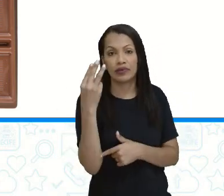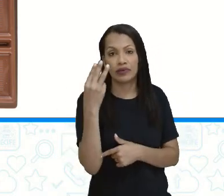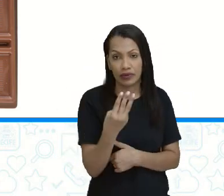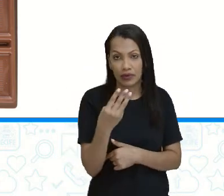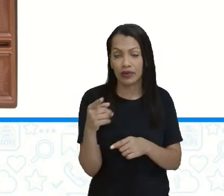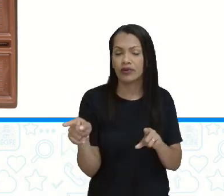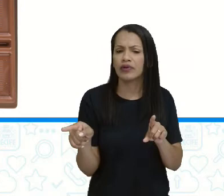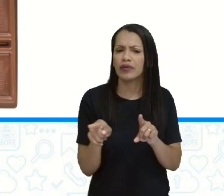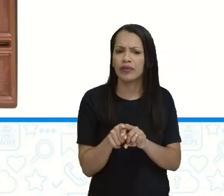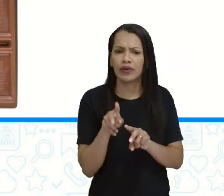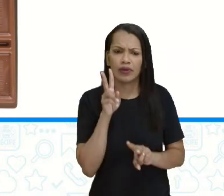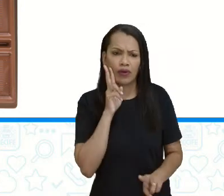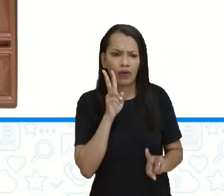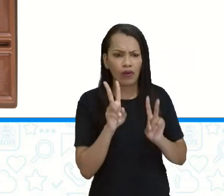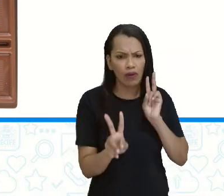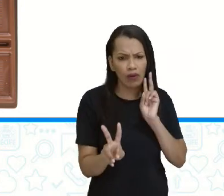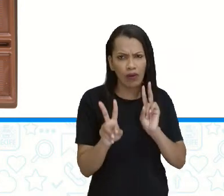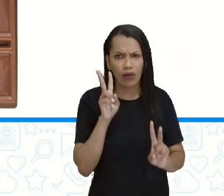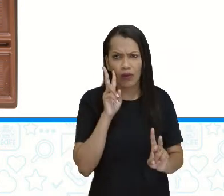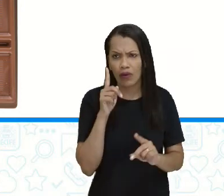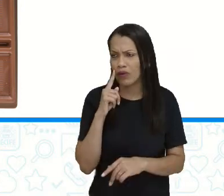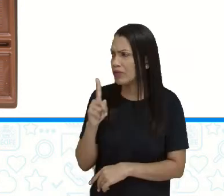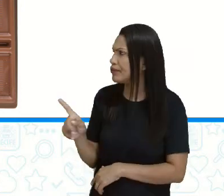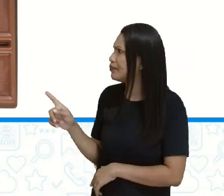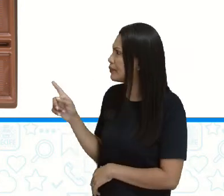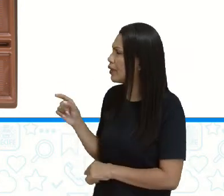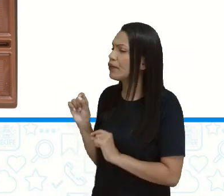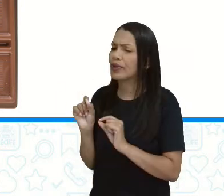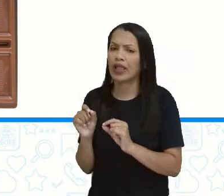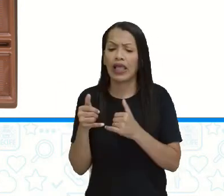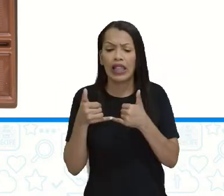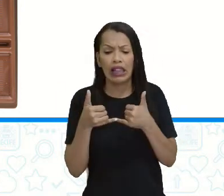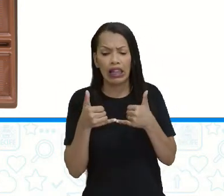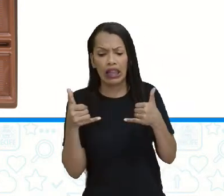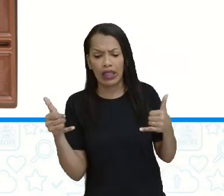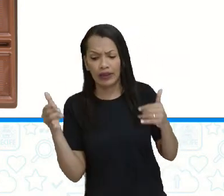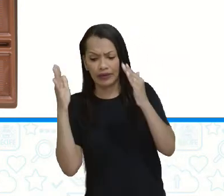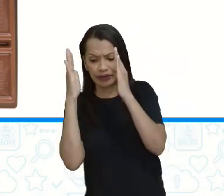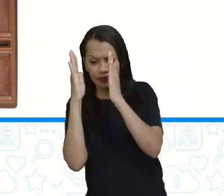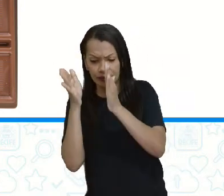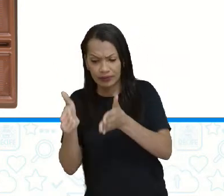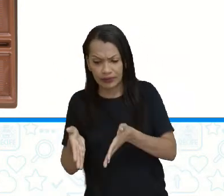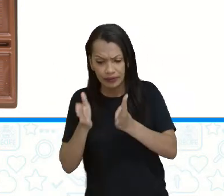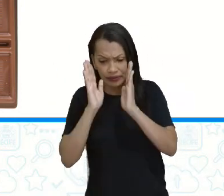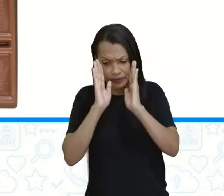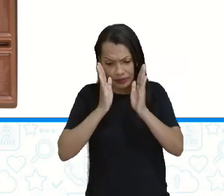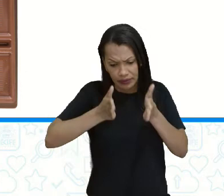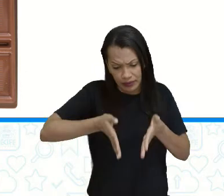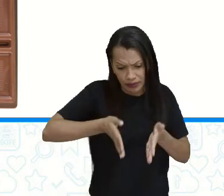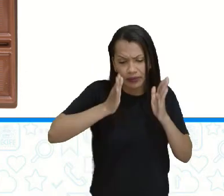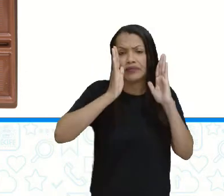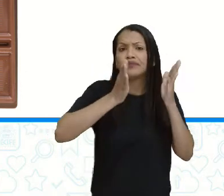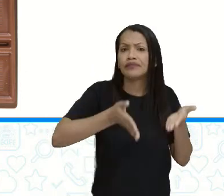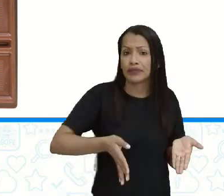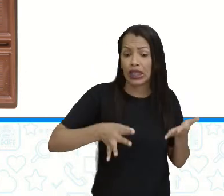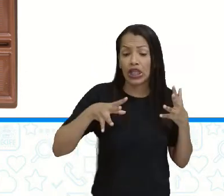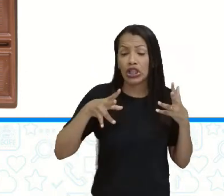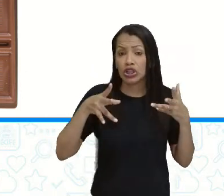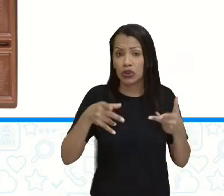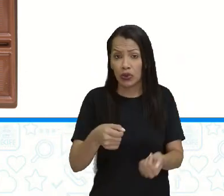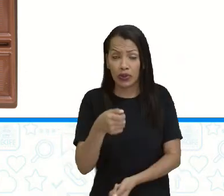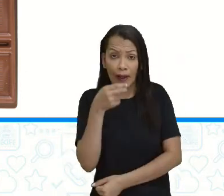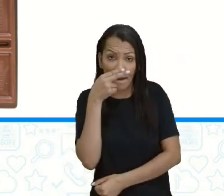a barra de chocolate, olhar linha e coluna. Se tem 3 linhas e todas elas com a